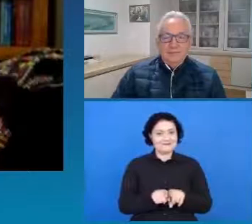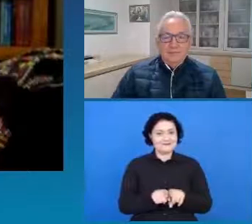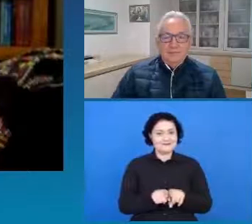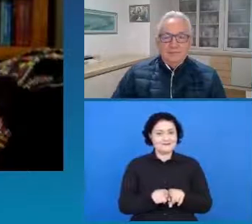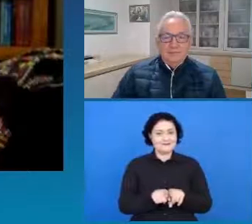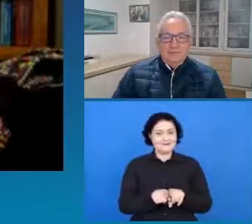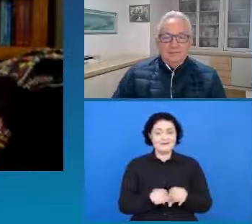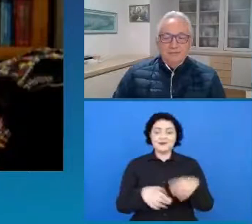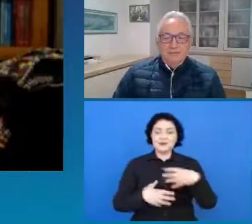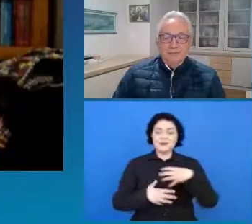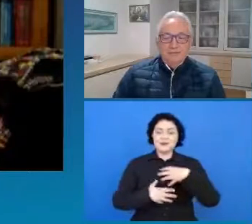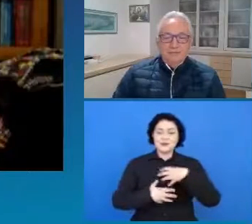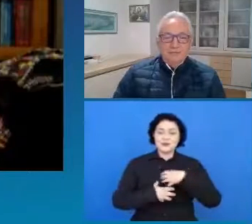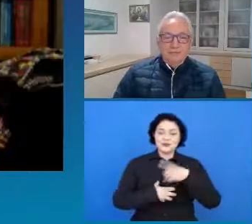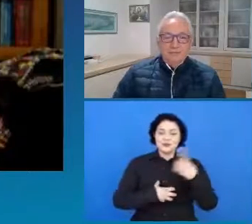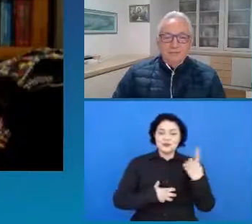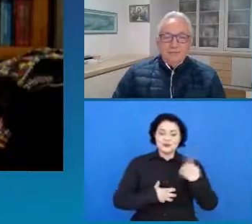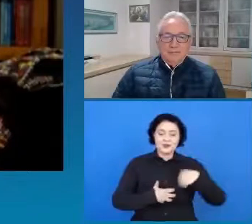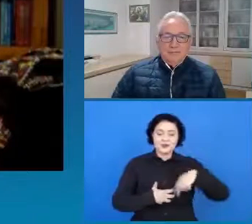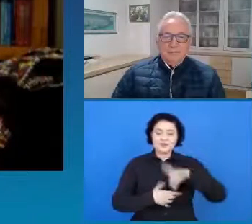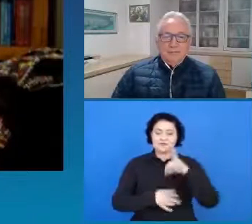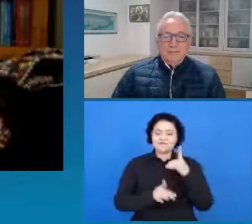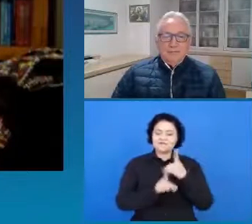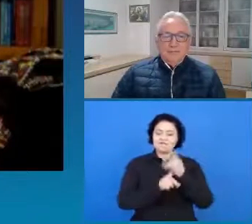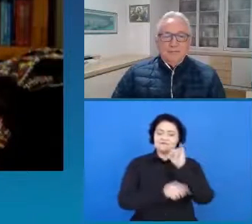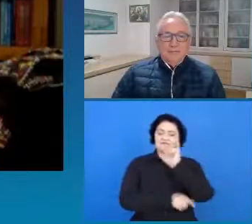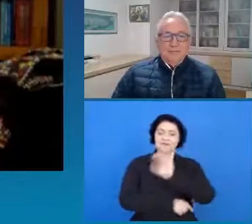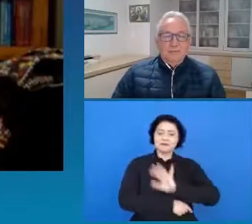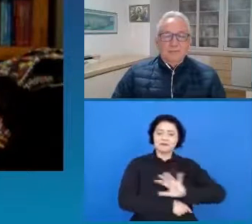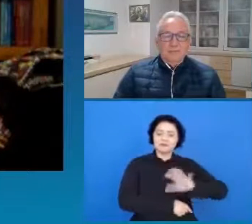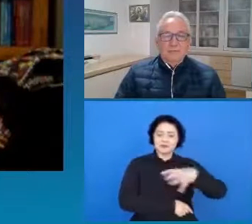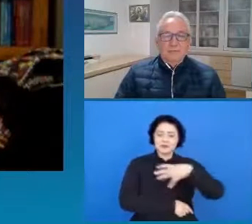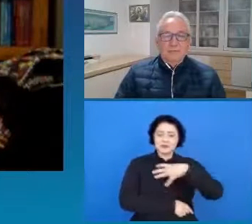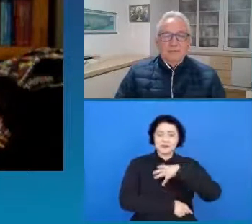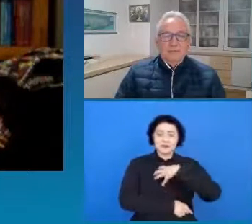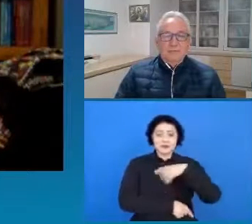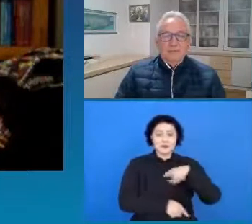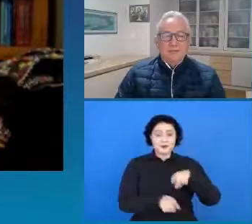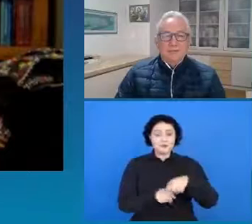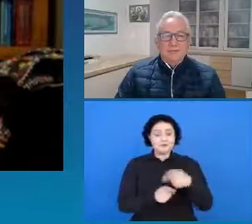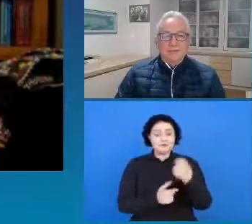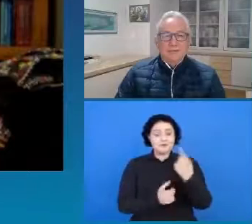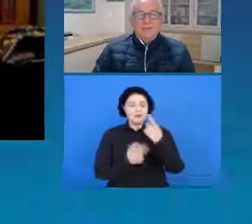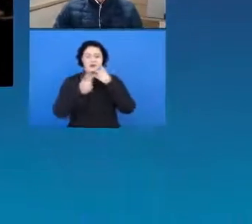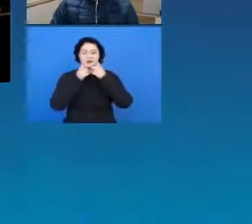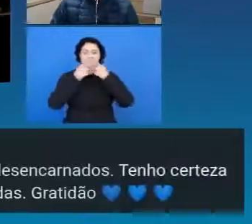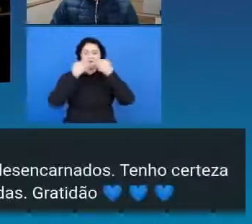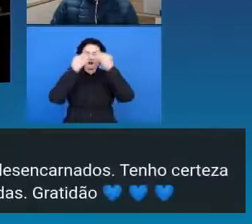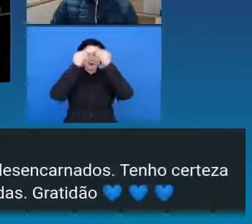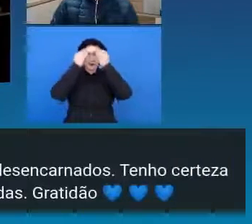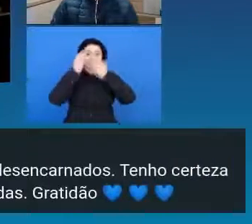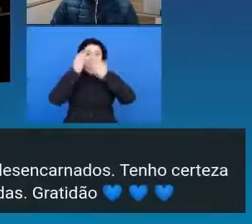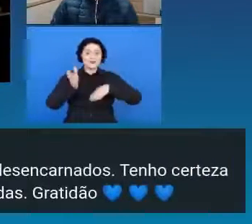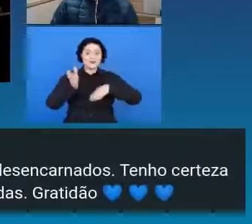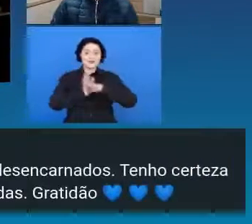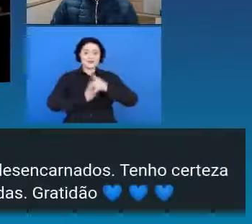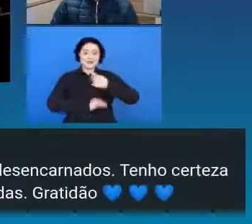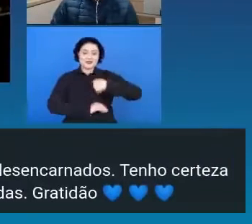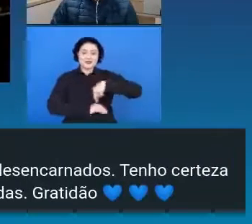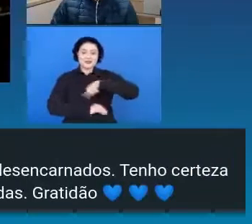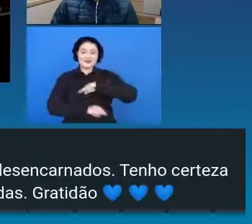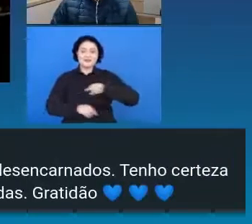na forma com que nós encontramos certas imagens a forma com que certas linguagens chegaram Até nós